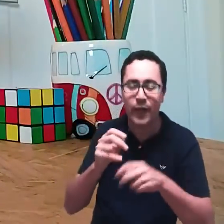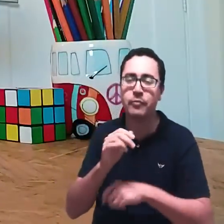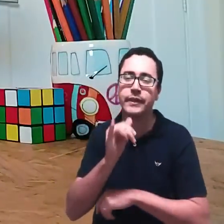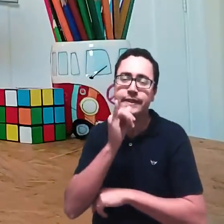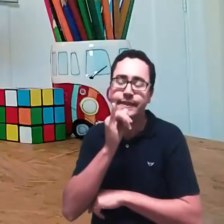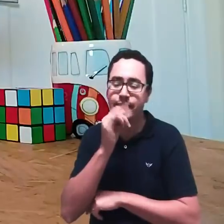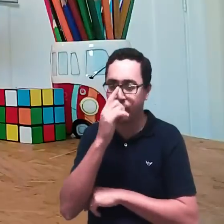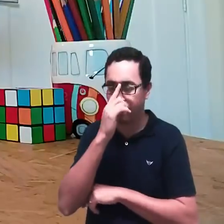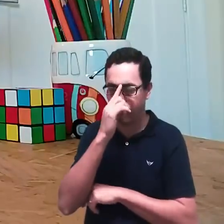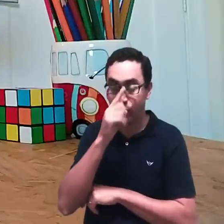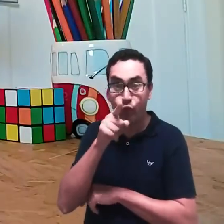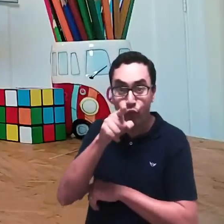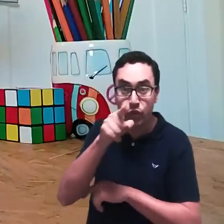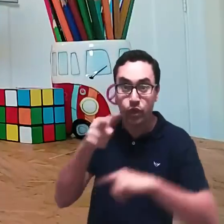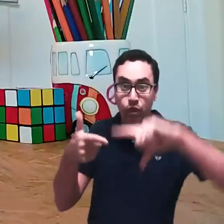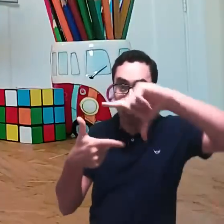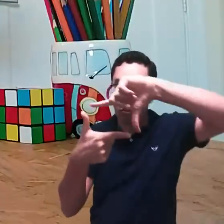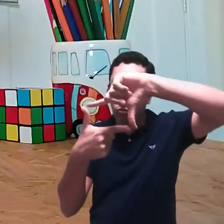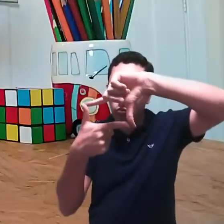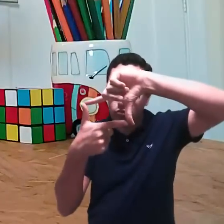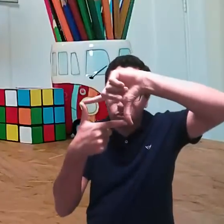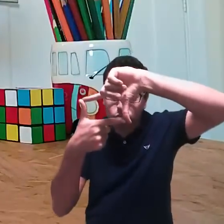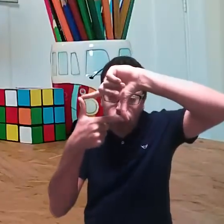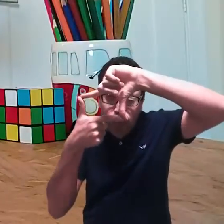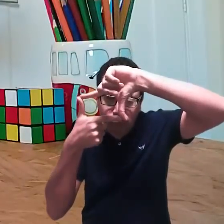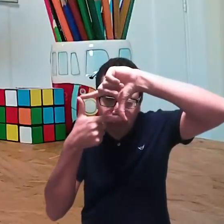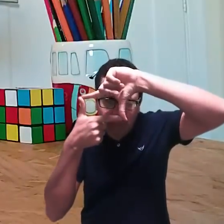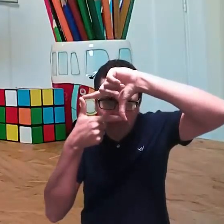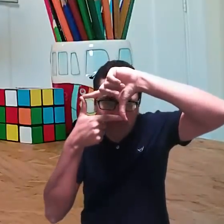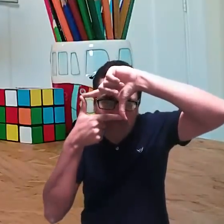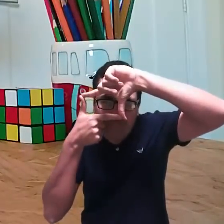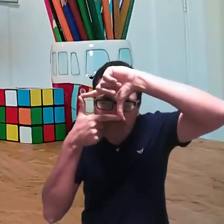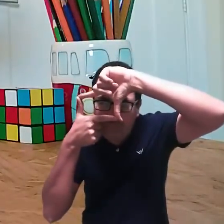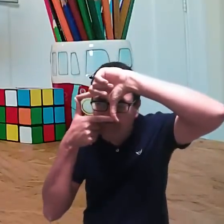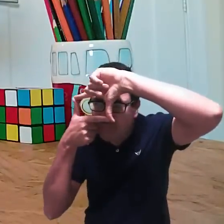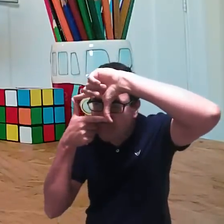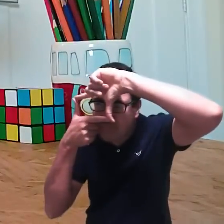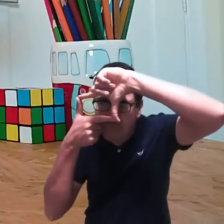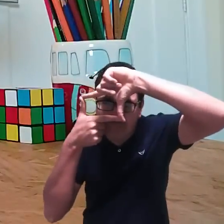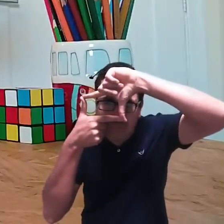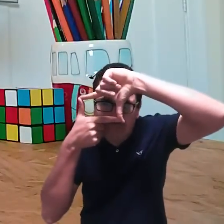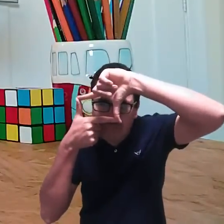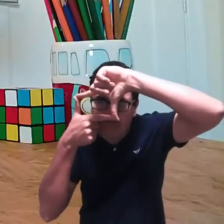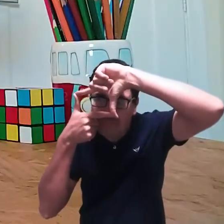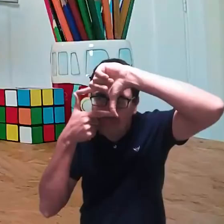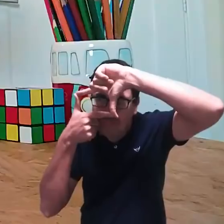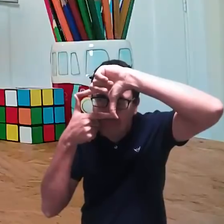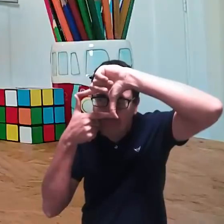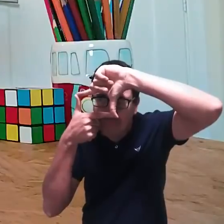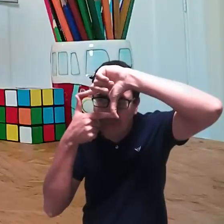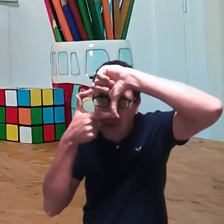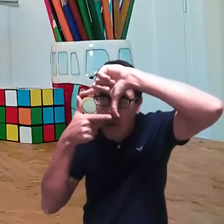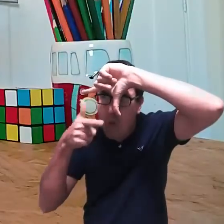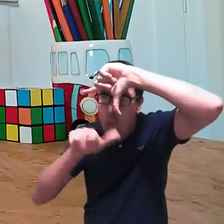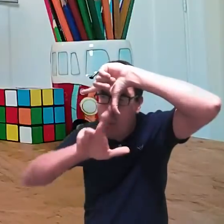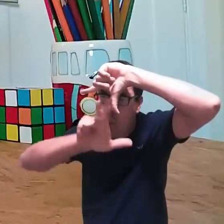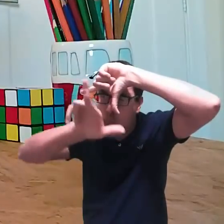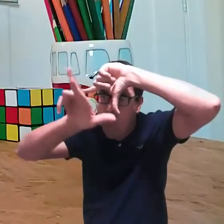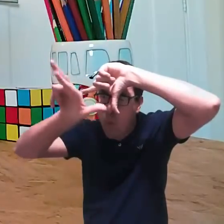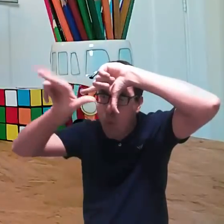dentro desse retângulo, de pertinho, quando você olha, você vê muitas coisas. Conforme você